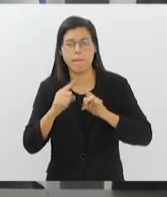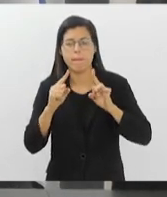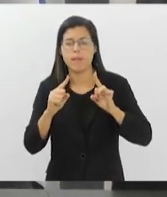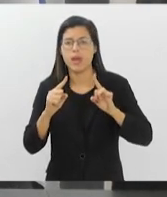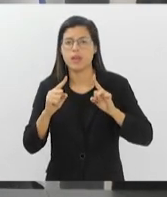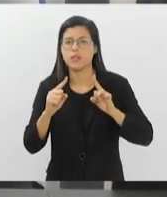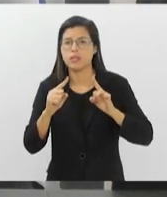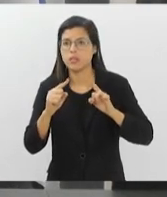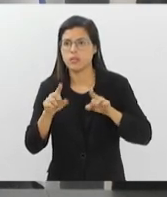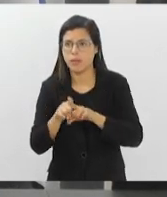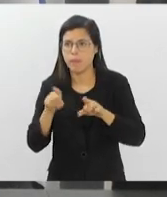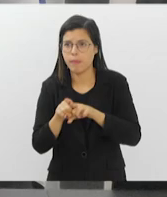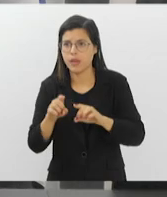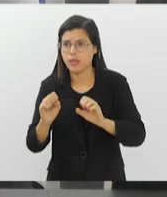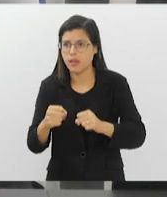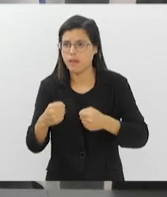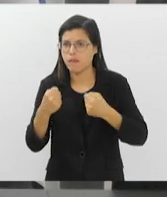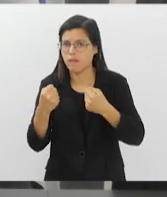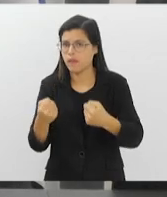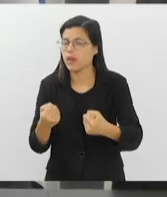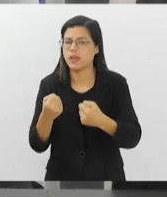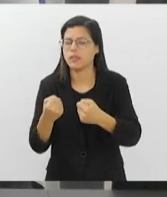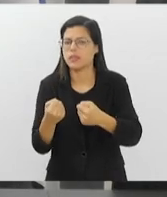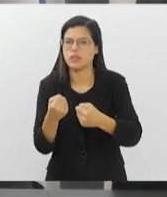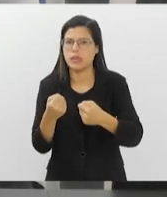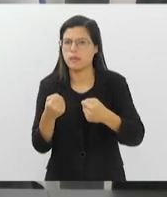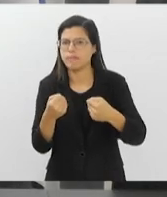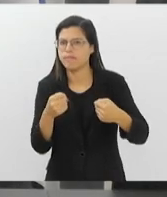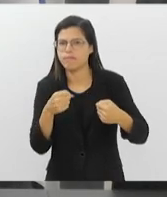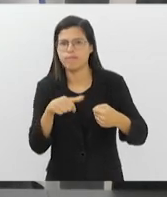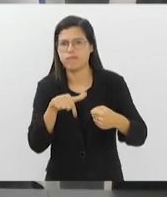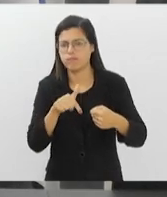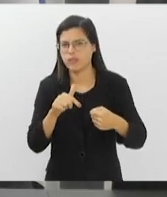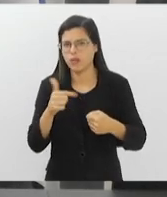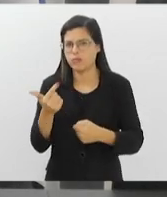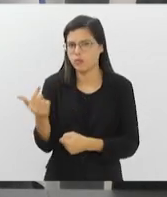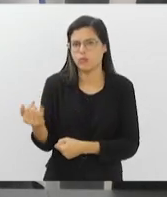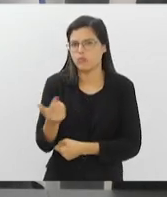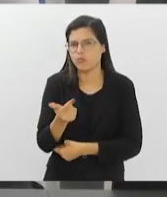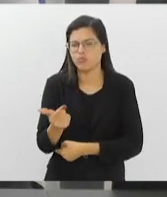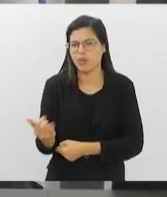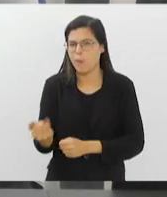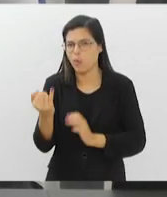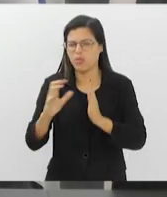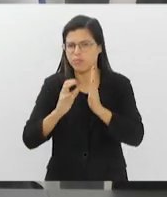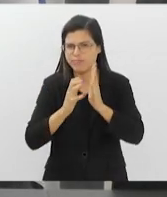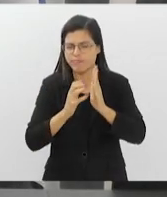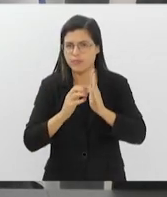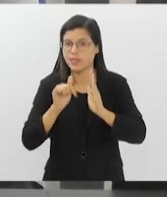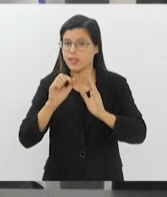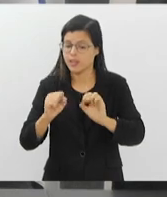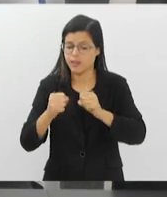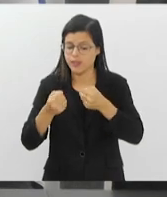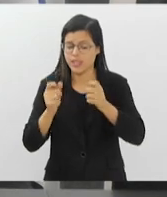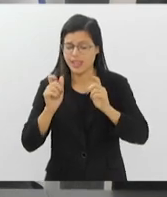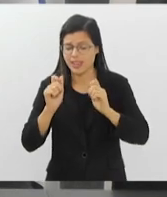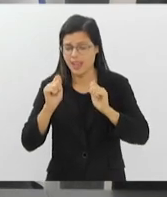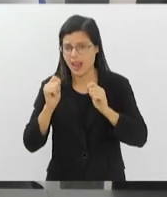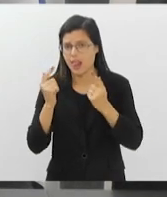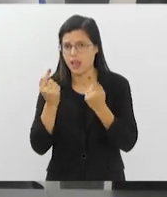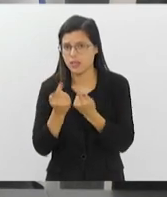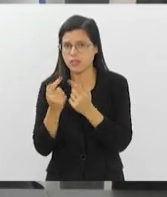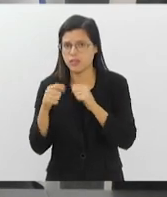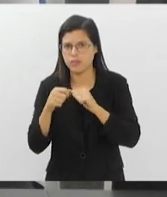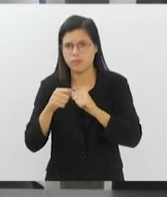defesa incondicional, independente de aspecto ideológico, do parlamento. Foi isso que a gente fez ontem, com toda a